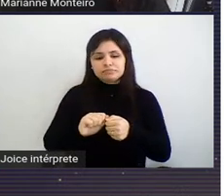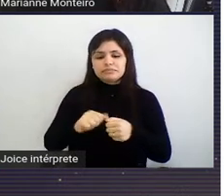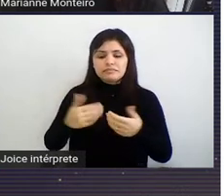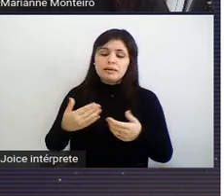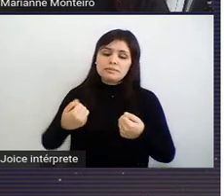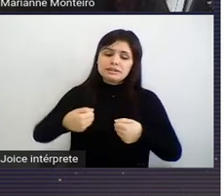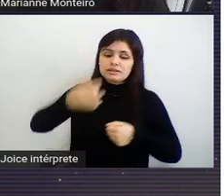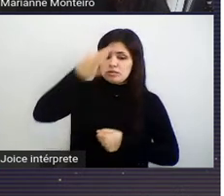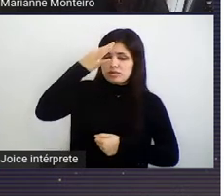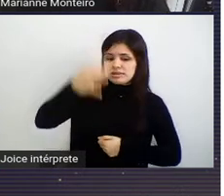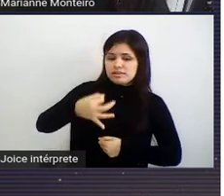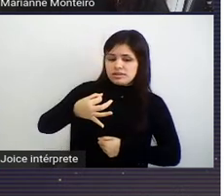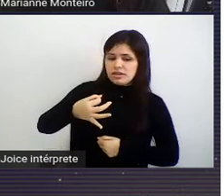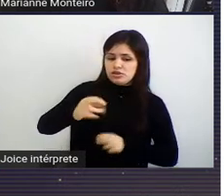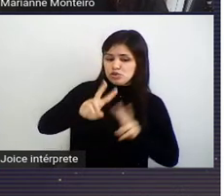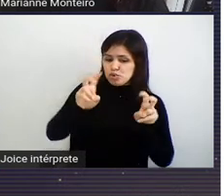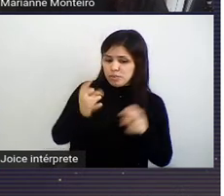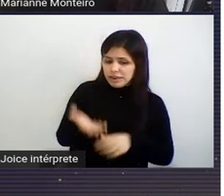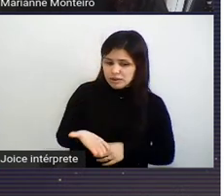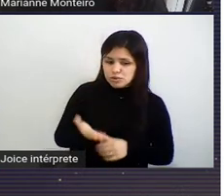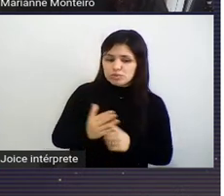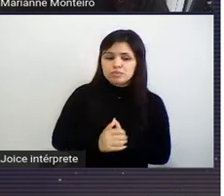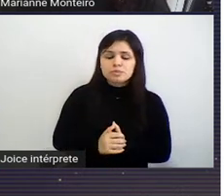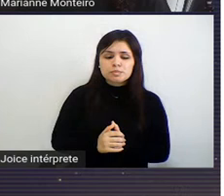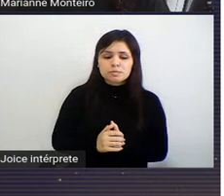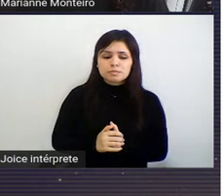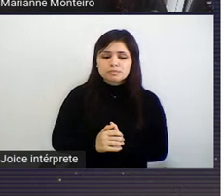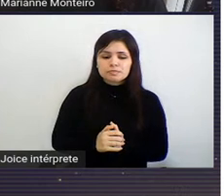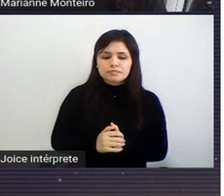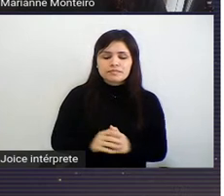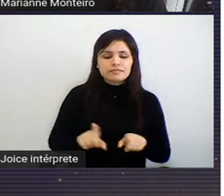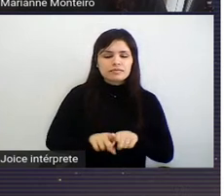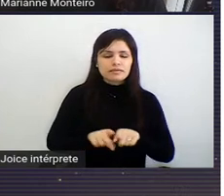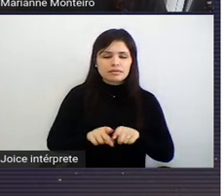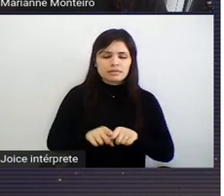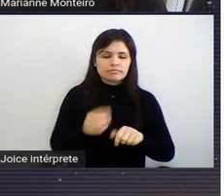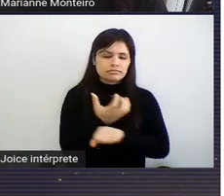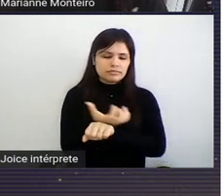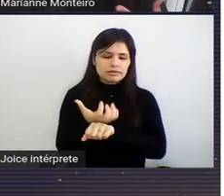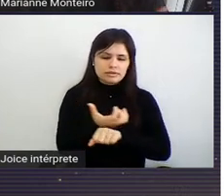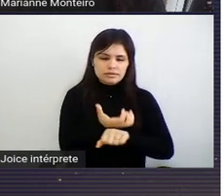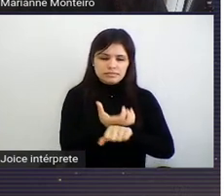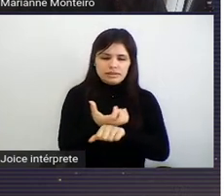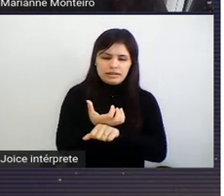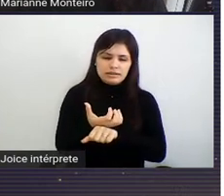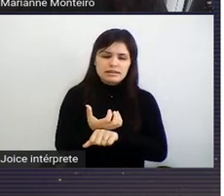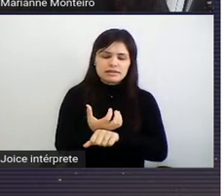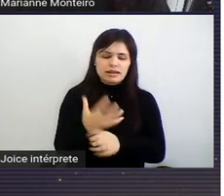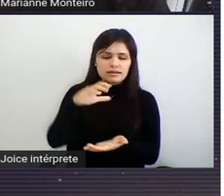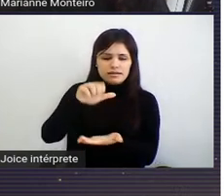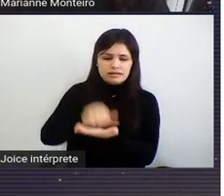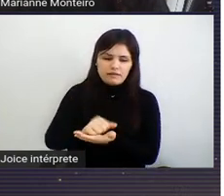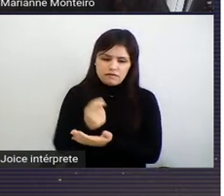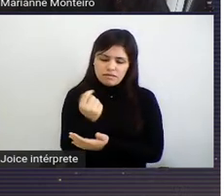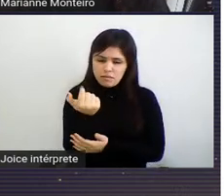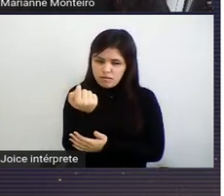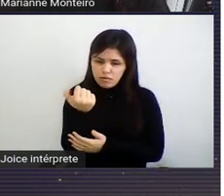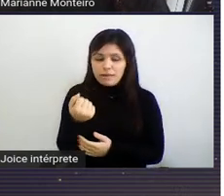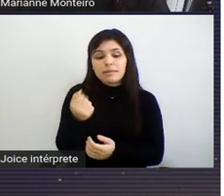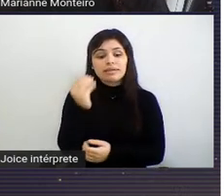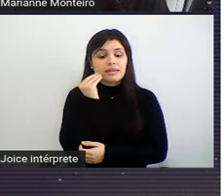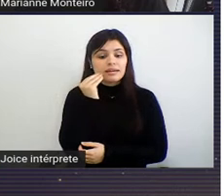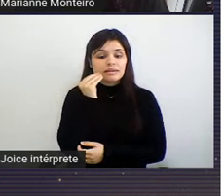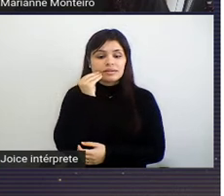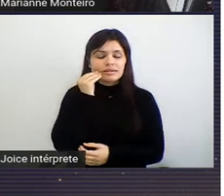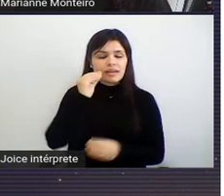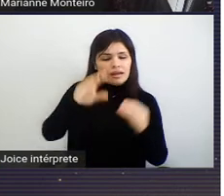isso. Às vezes pode ser o caso também de, às vezes, pegar menos disciplinas para tentar fazer um projeto, para tentar pegar algo na prática.